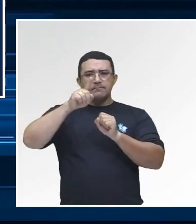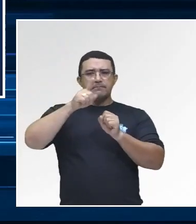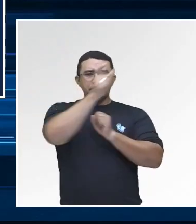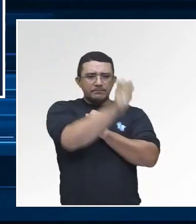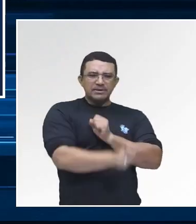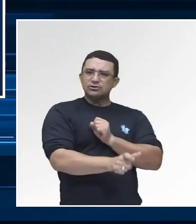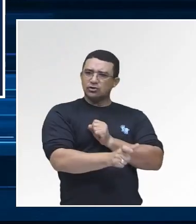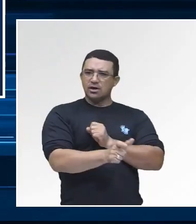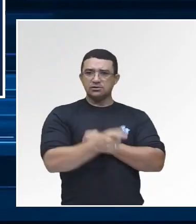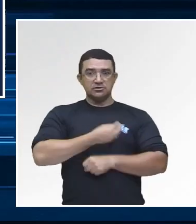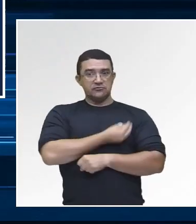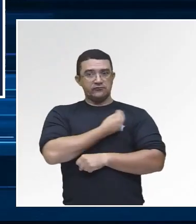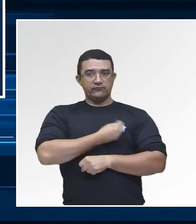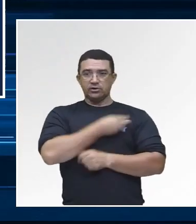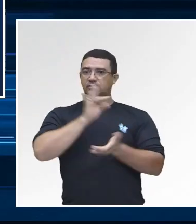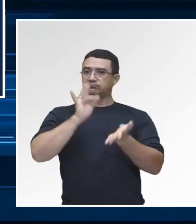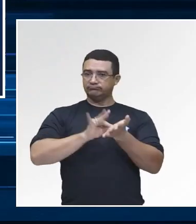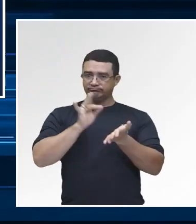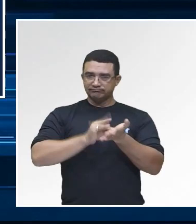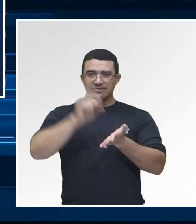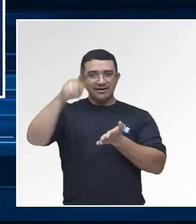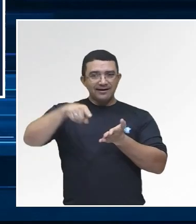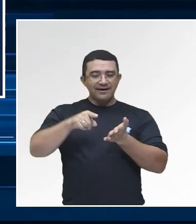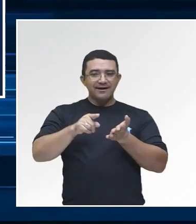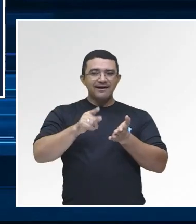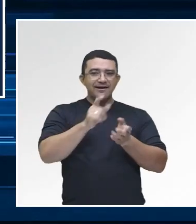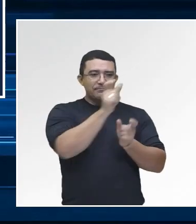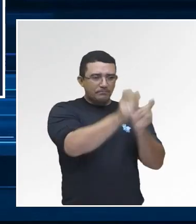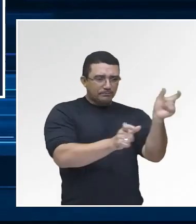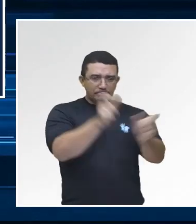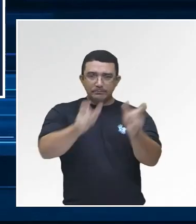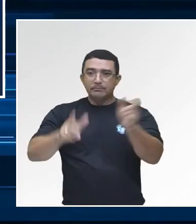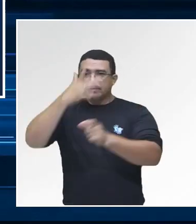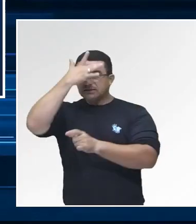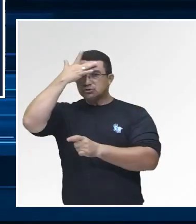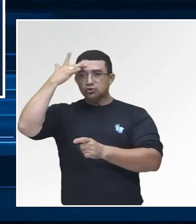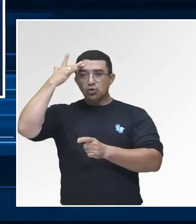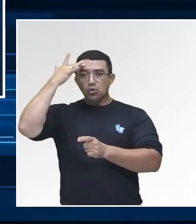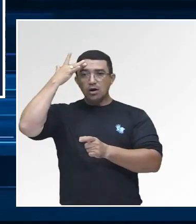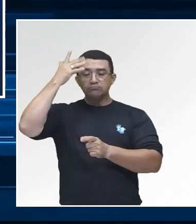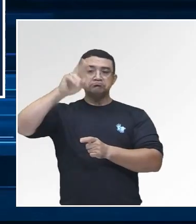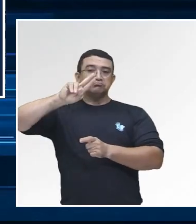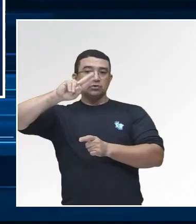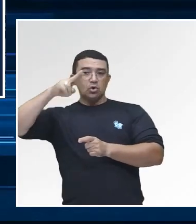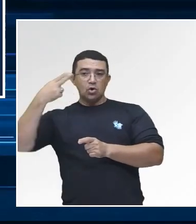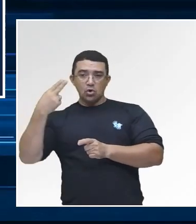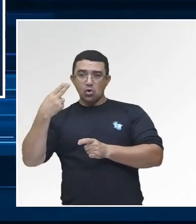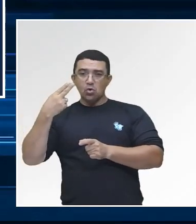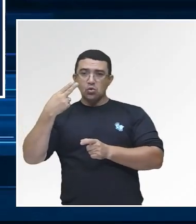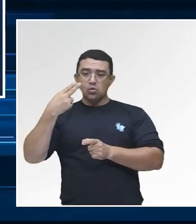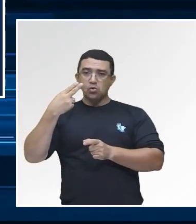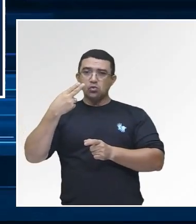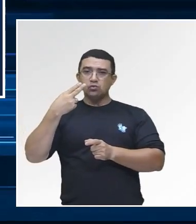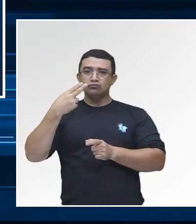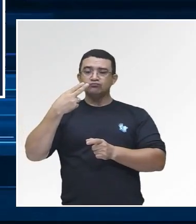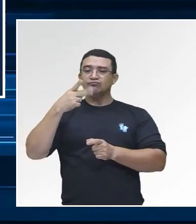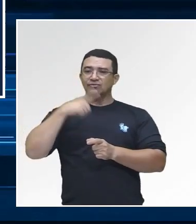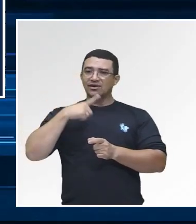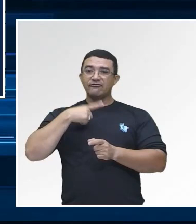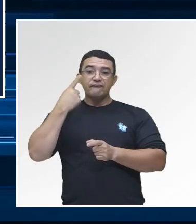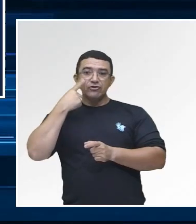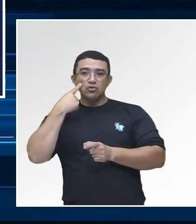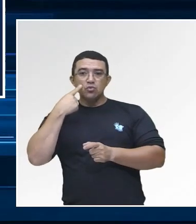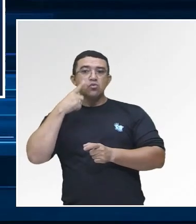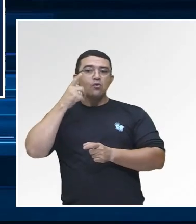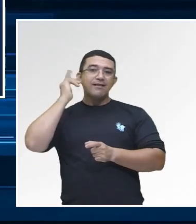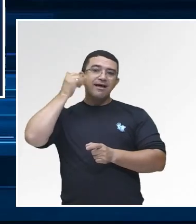são esses personagens? São as pessoas ou seres personificados que vivem os fatos